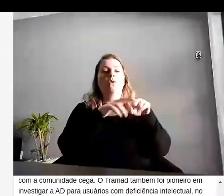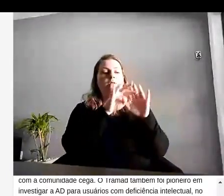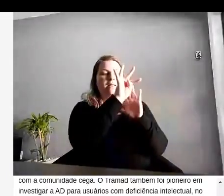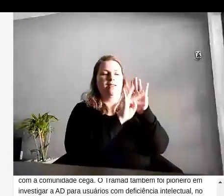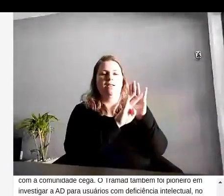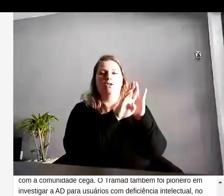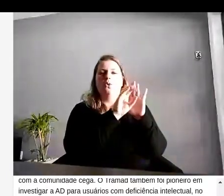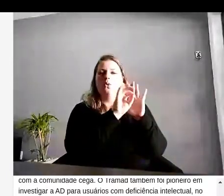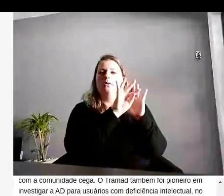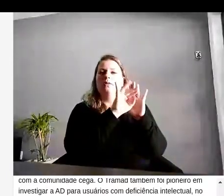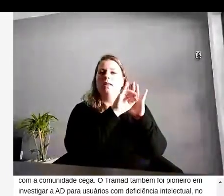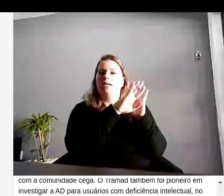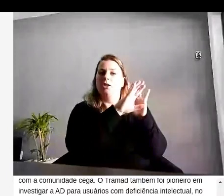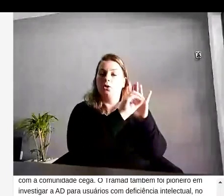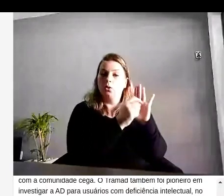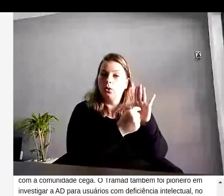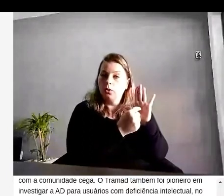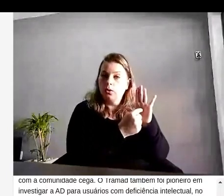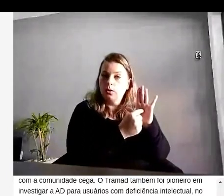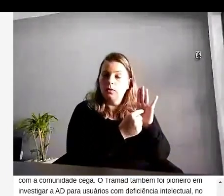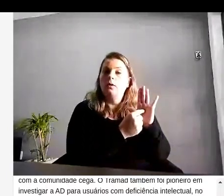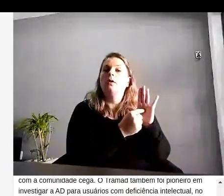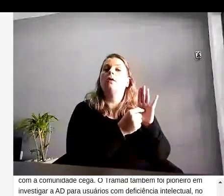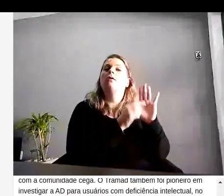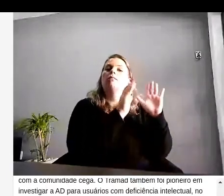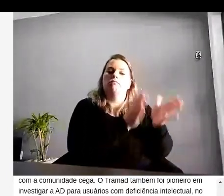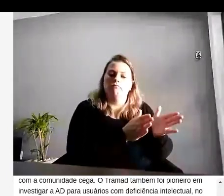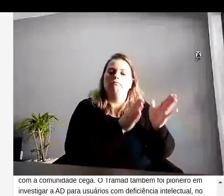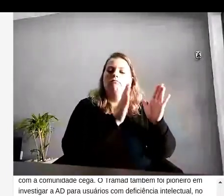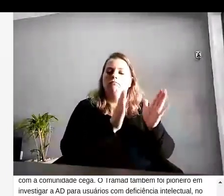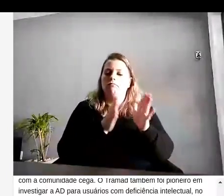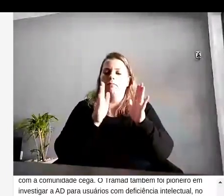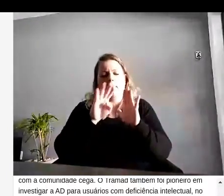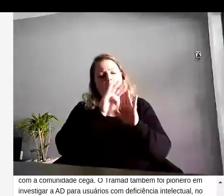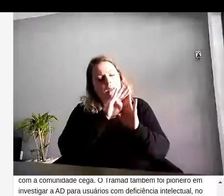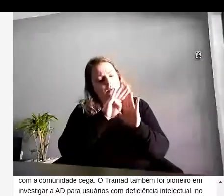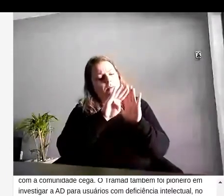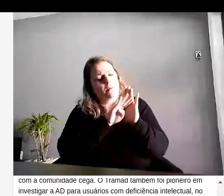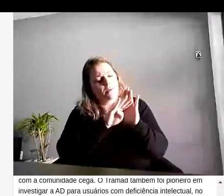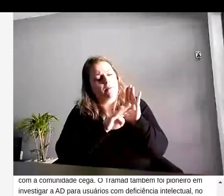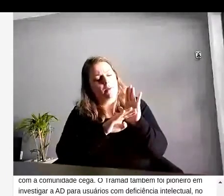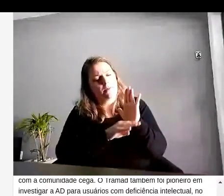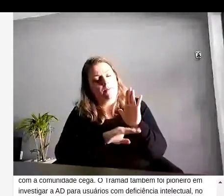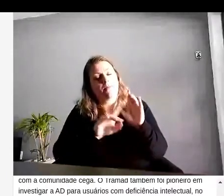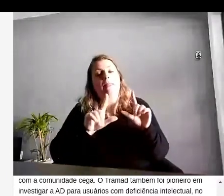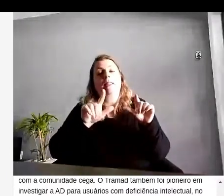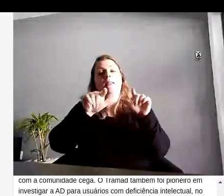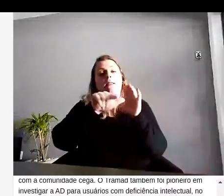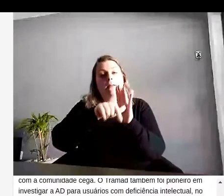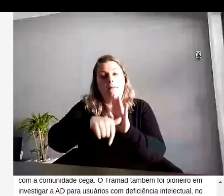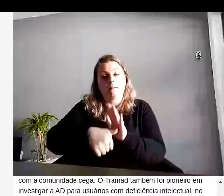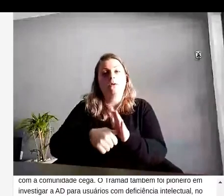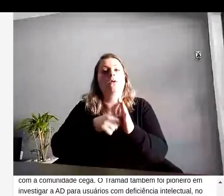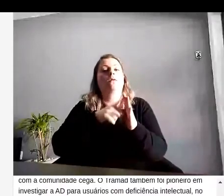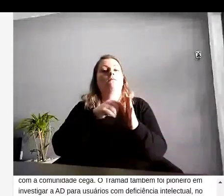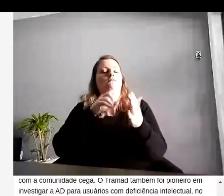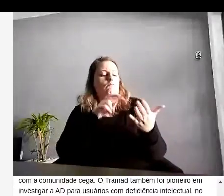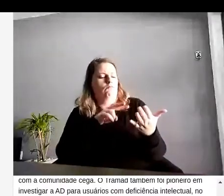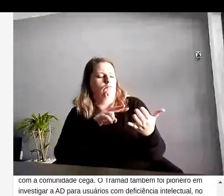depois a gente vai faz parte a parte e depois olha, lê o roteiro novamente como um